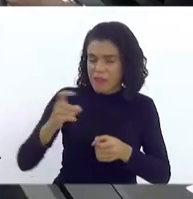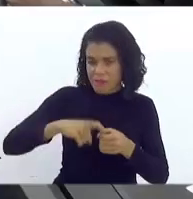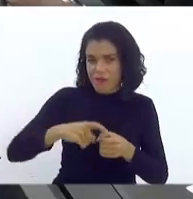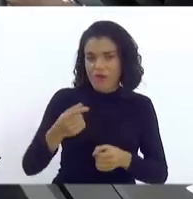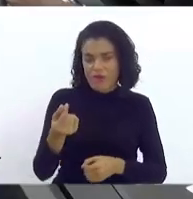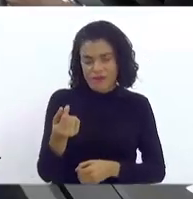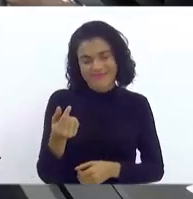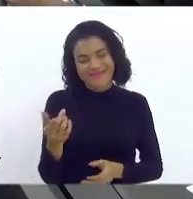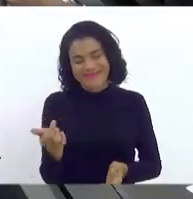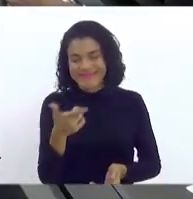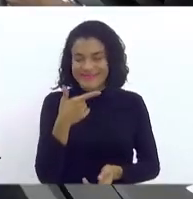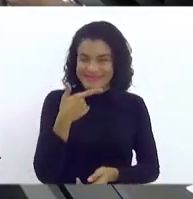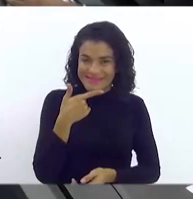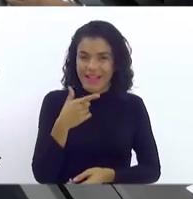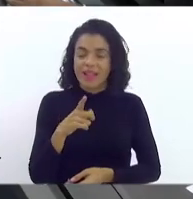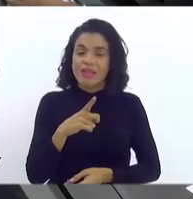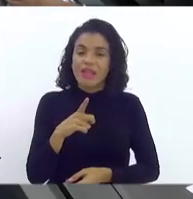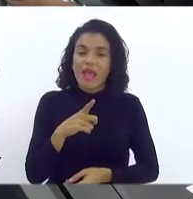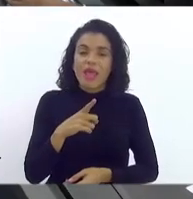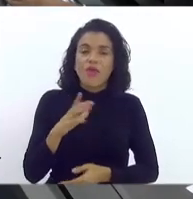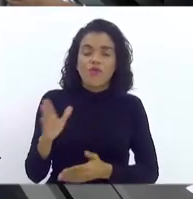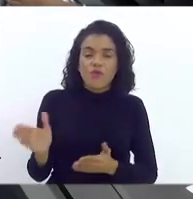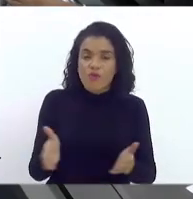não, tem um fluxo.